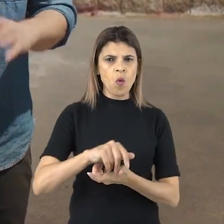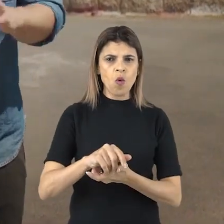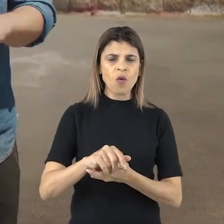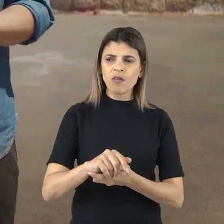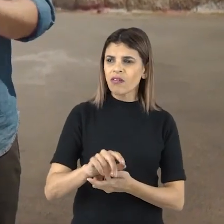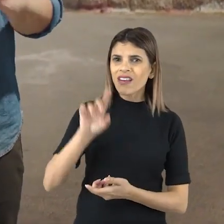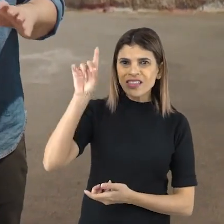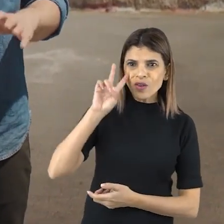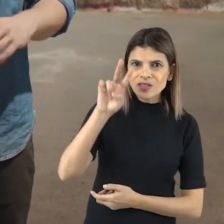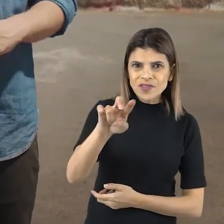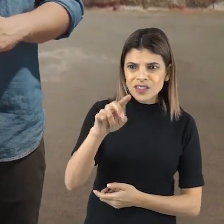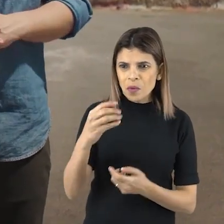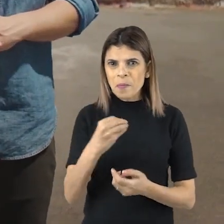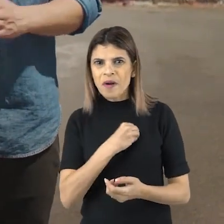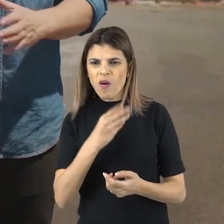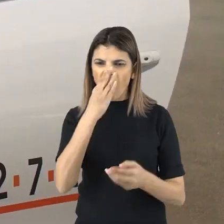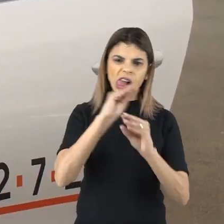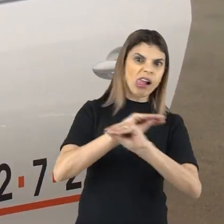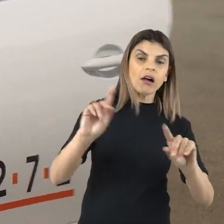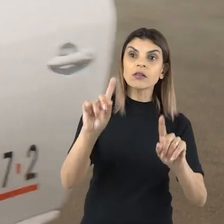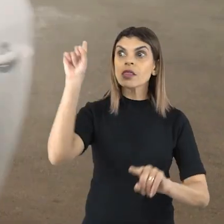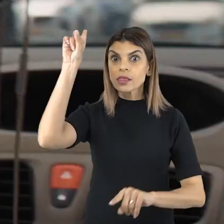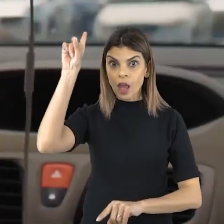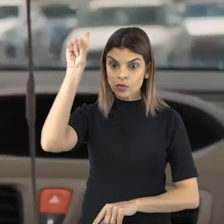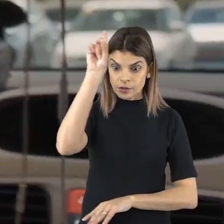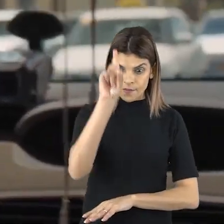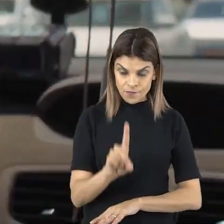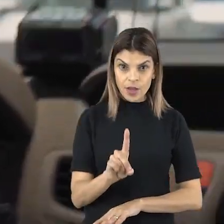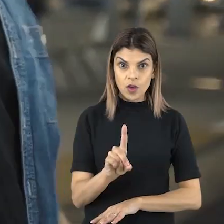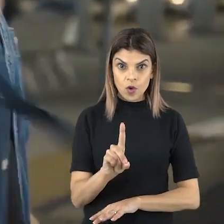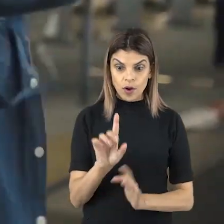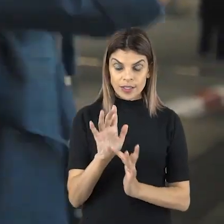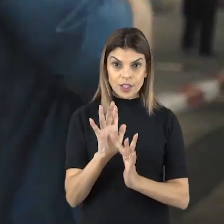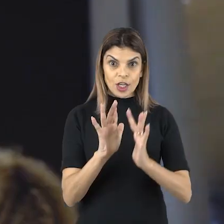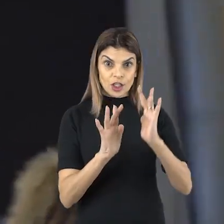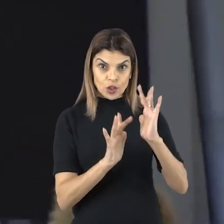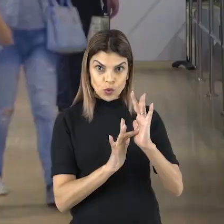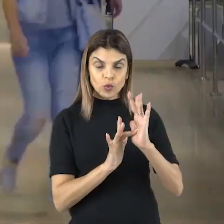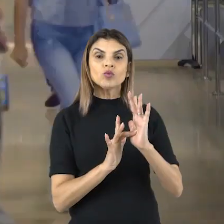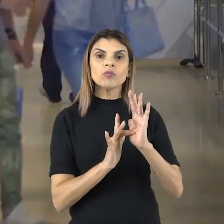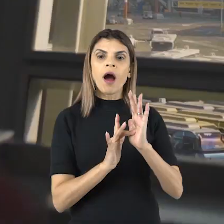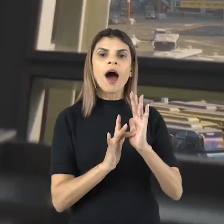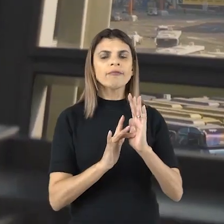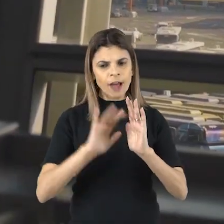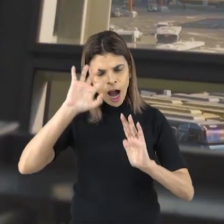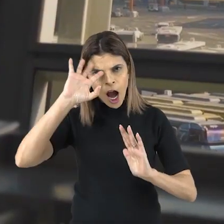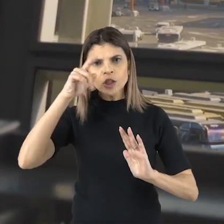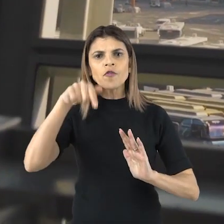problema e disse, quer saber? Não é tão ruim, não se preocupe com isso. Não, Deus veio à Terra na pessoa do seu Filho Jesus para lidar com isso